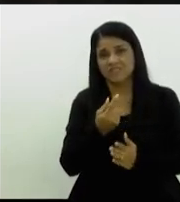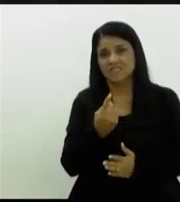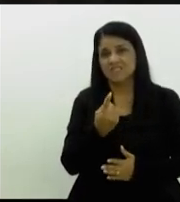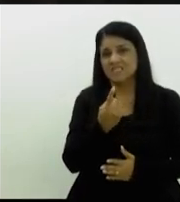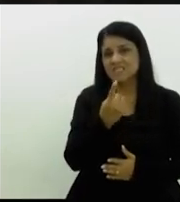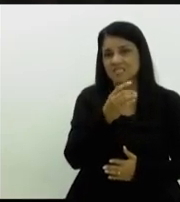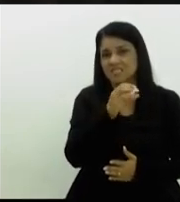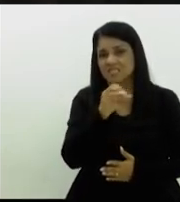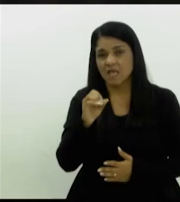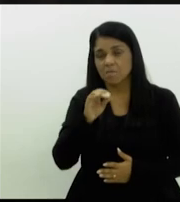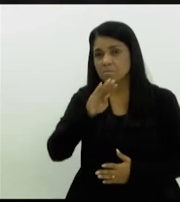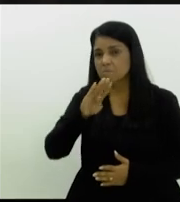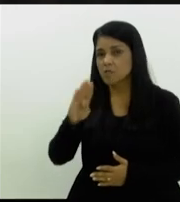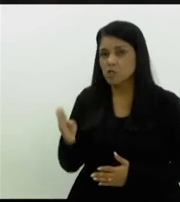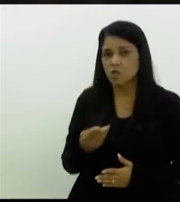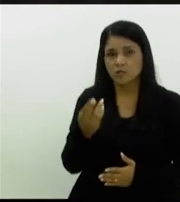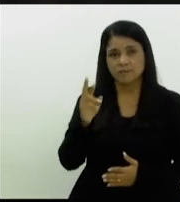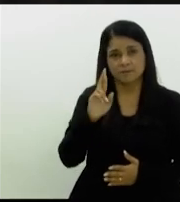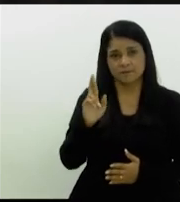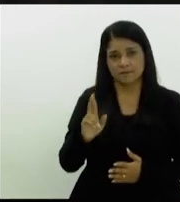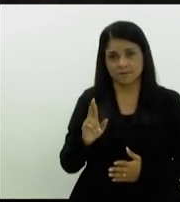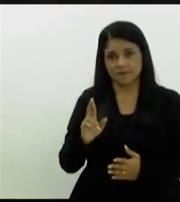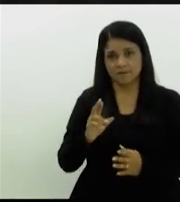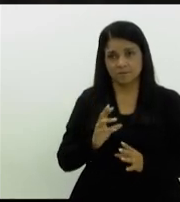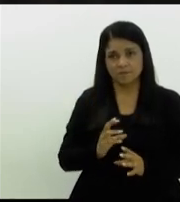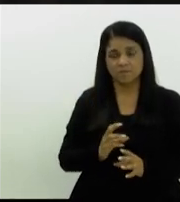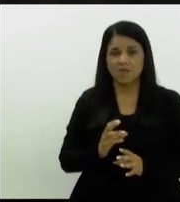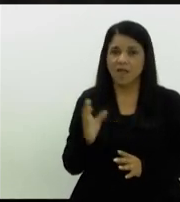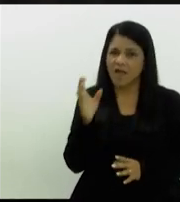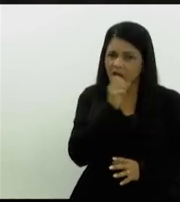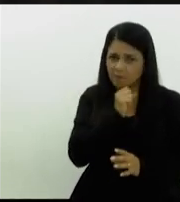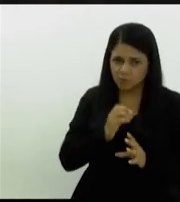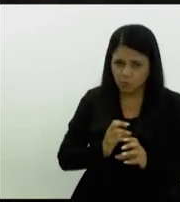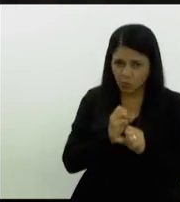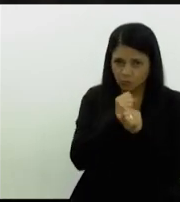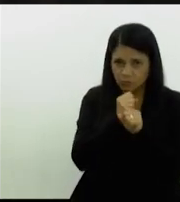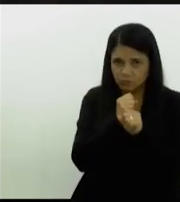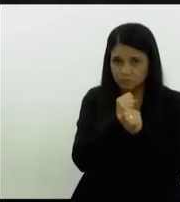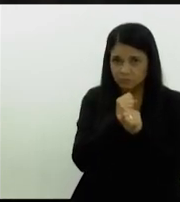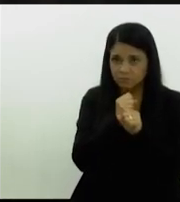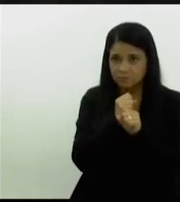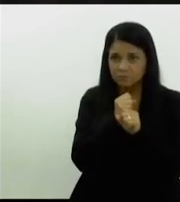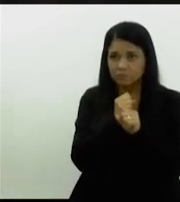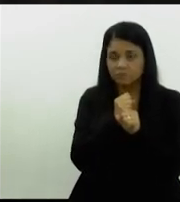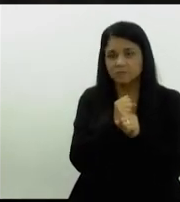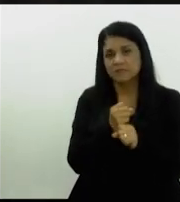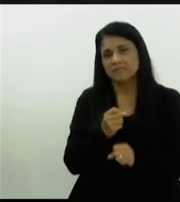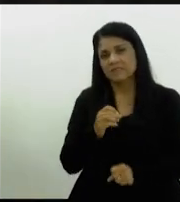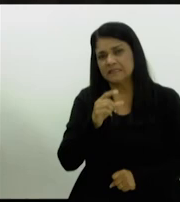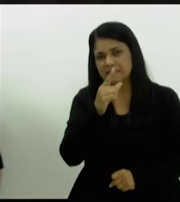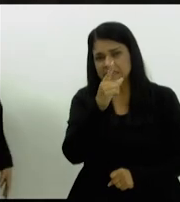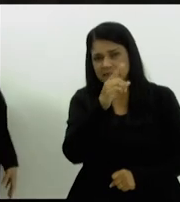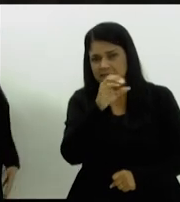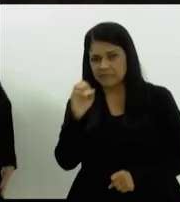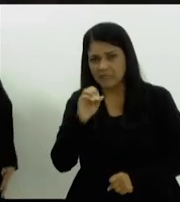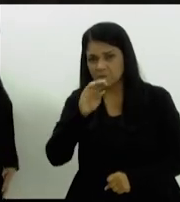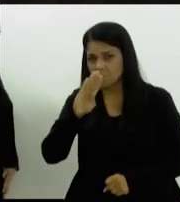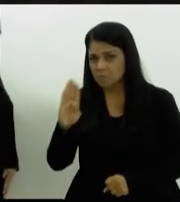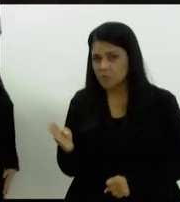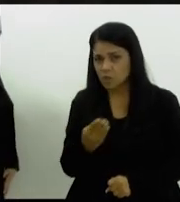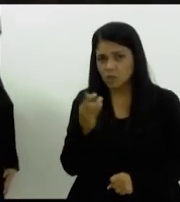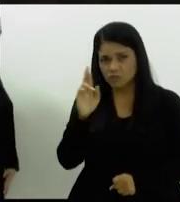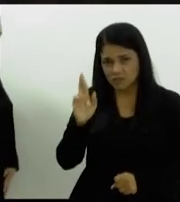de reais para fazer uma conta rápida. Ora, de 100 bilhões de reais desse